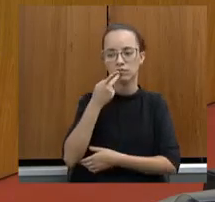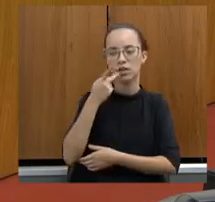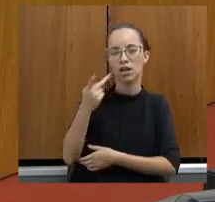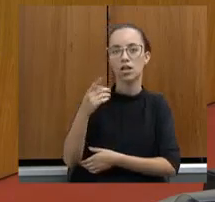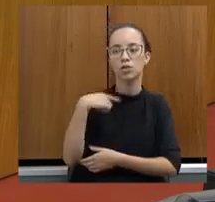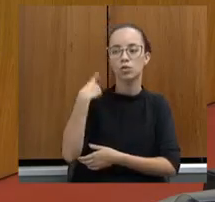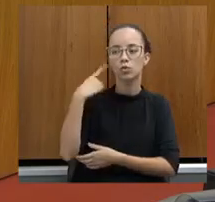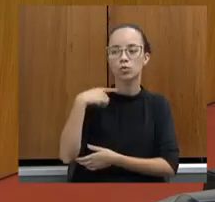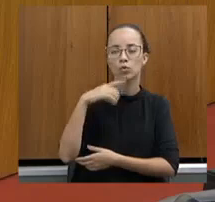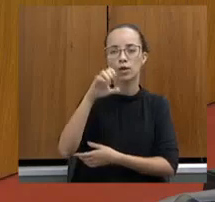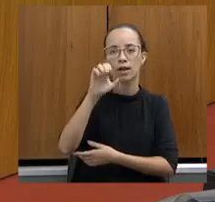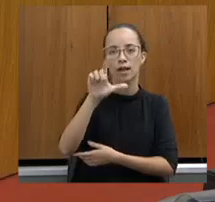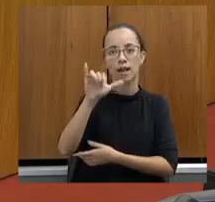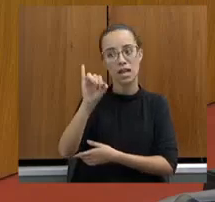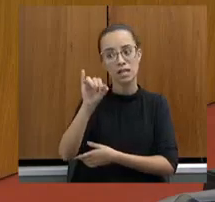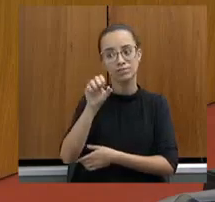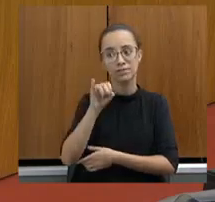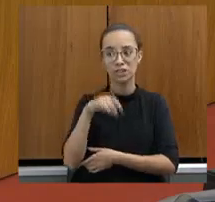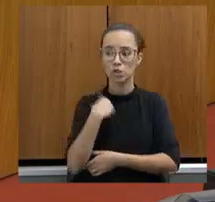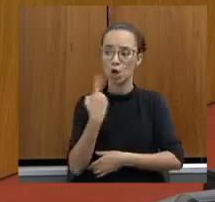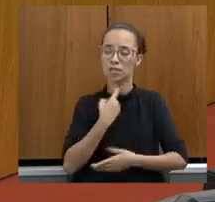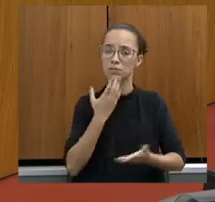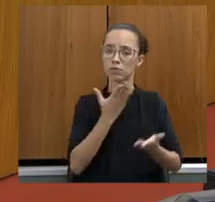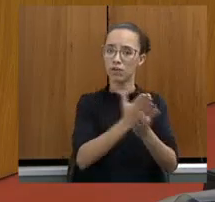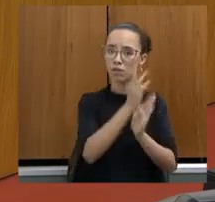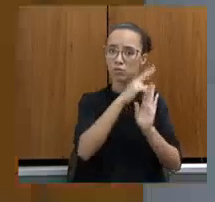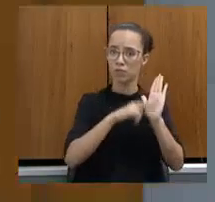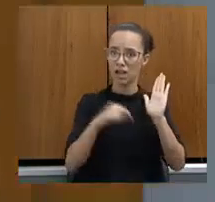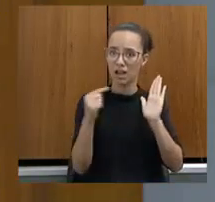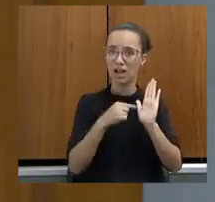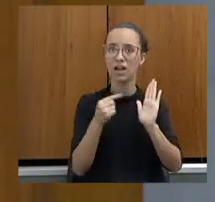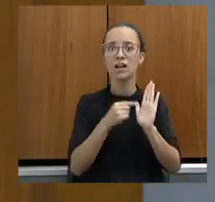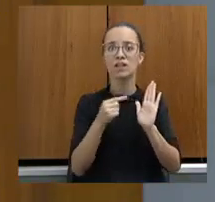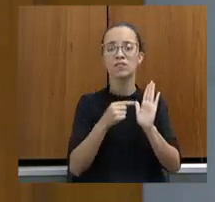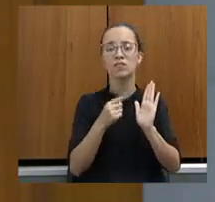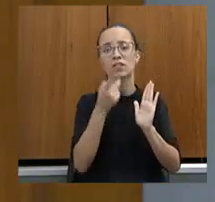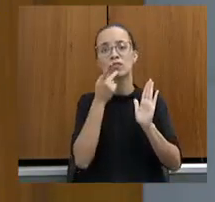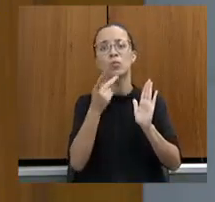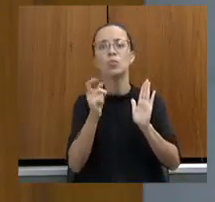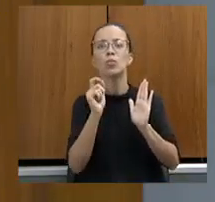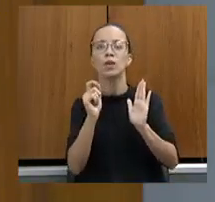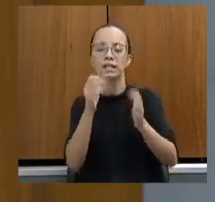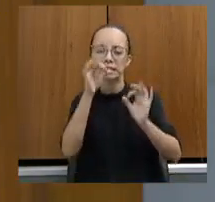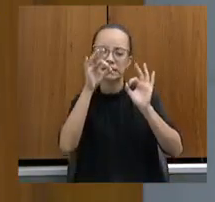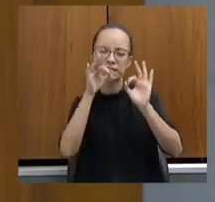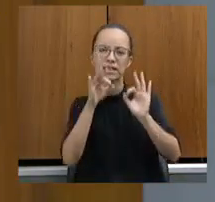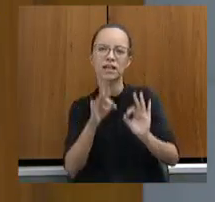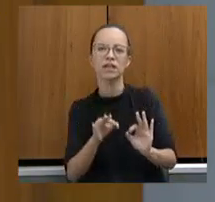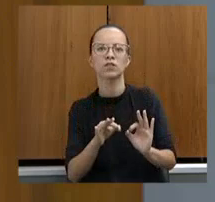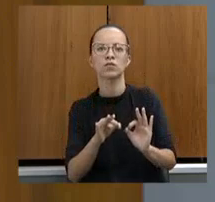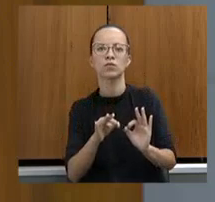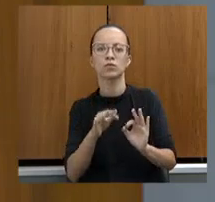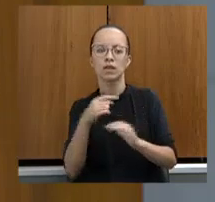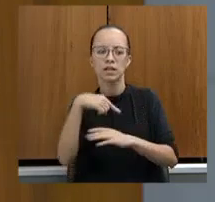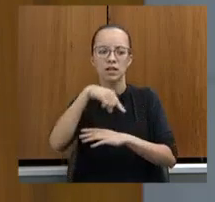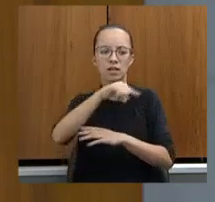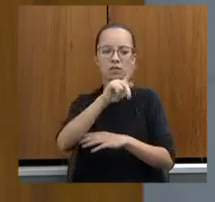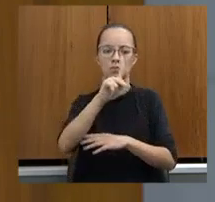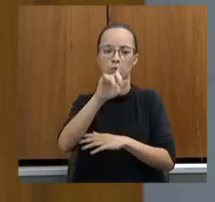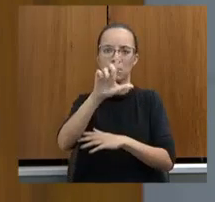ele se nós aprovamos relatório dizendo que está correto e para o plenário